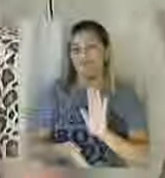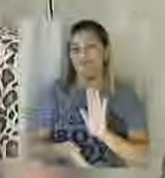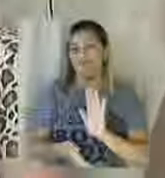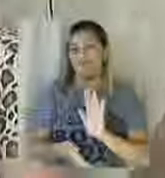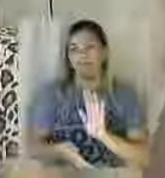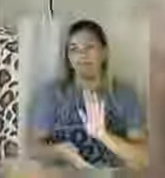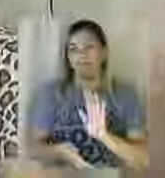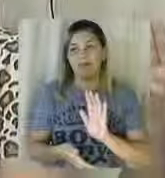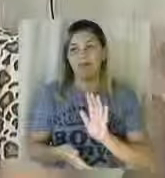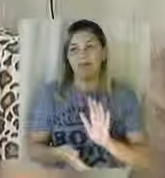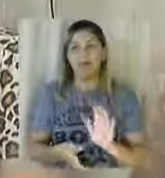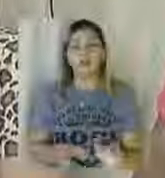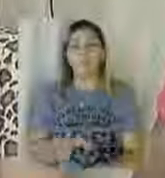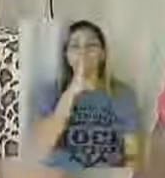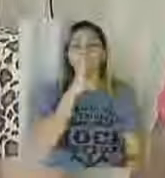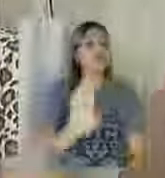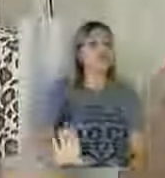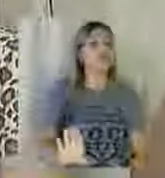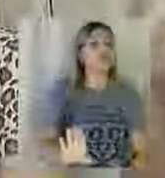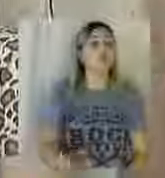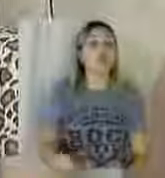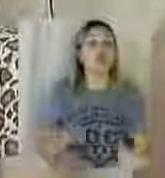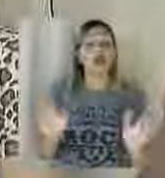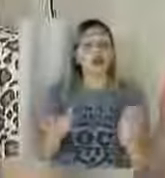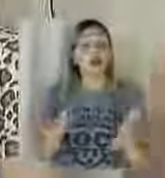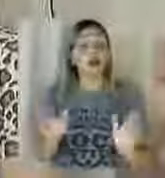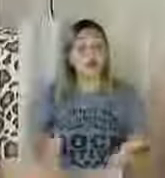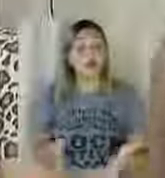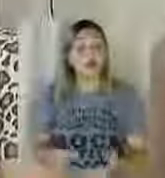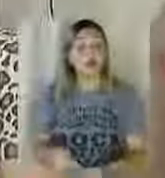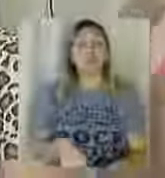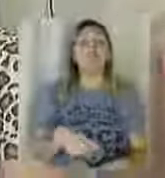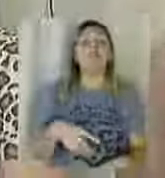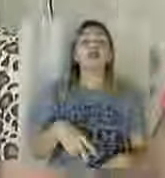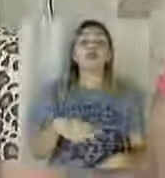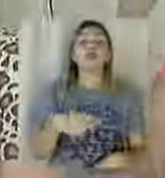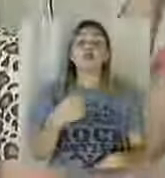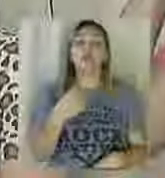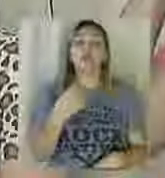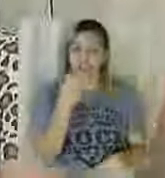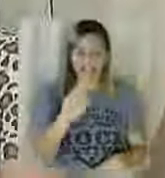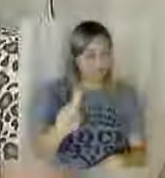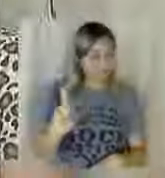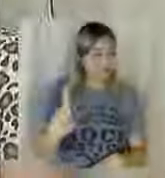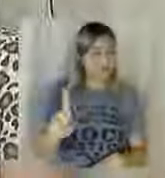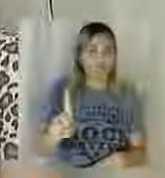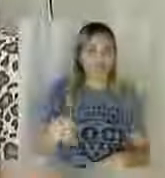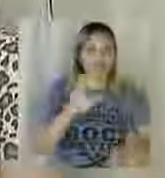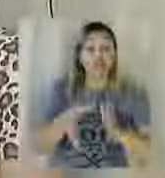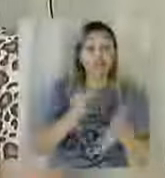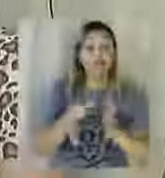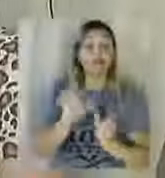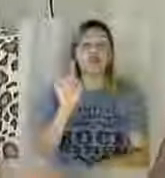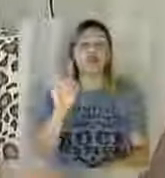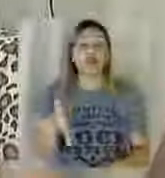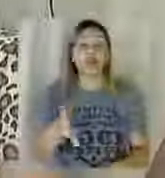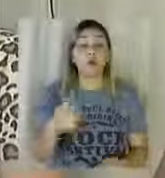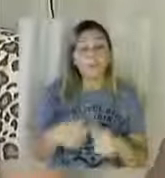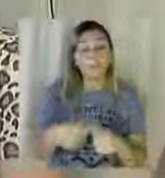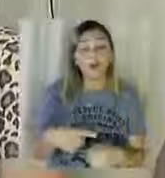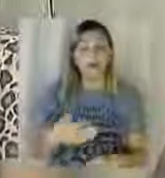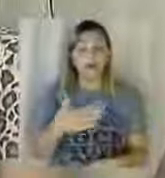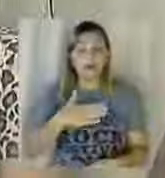E tranquei minha voz e disse, a minha oportunidade agora de oralizar, vou parar, vou usar Libras, que é a minha